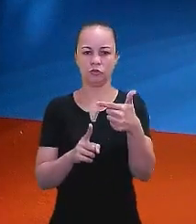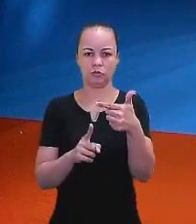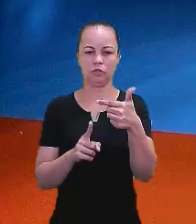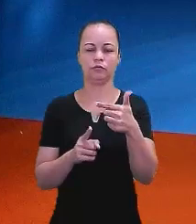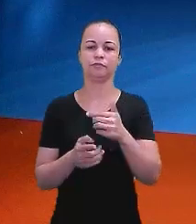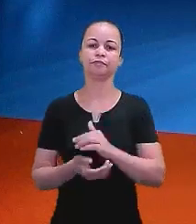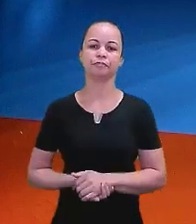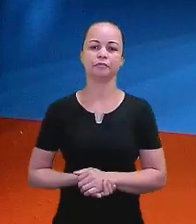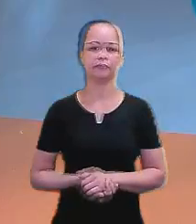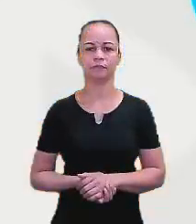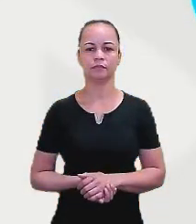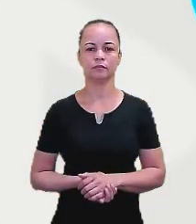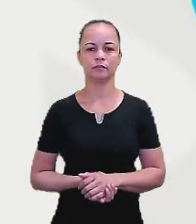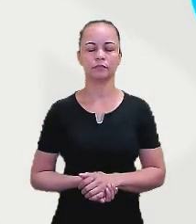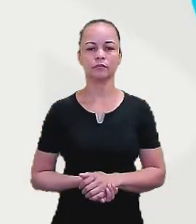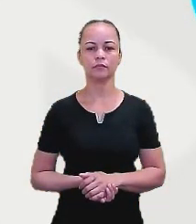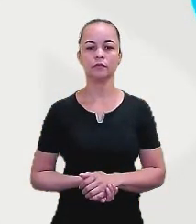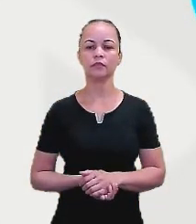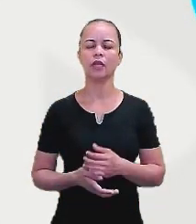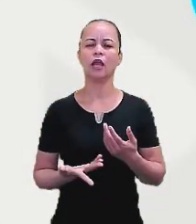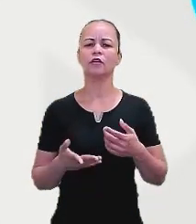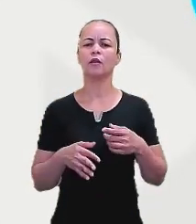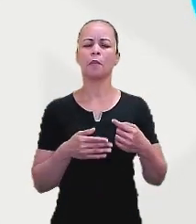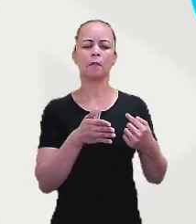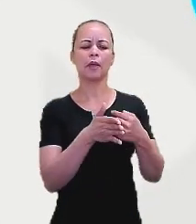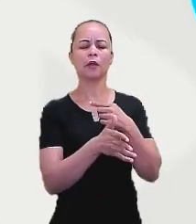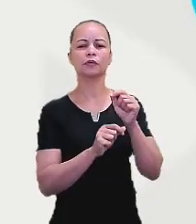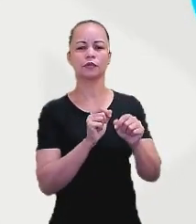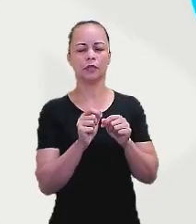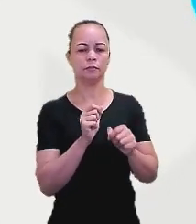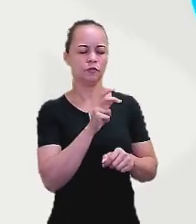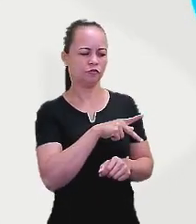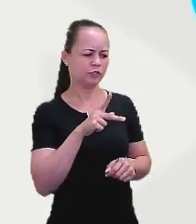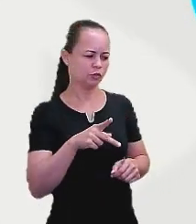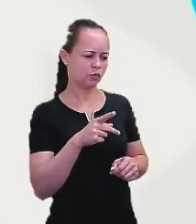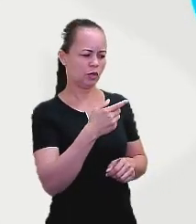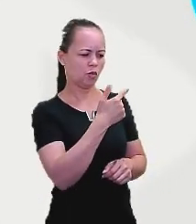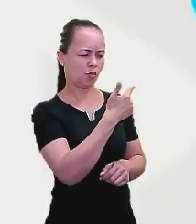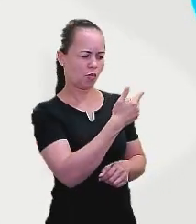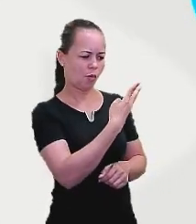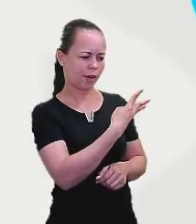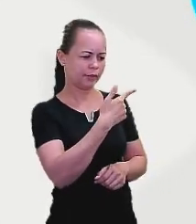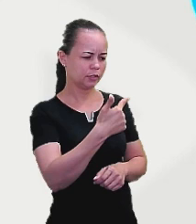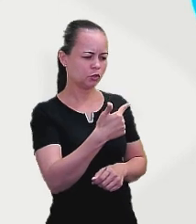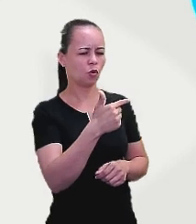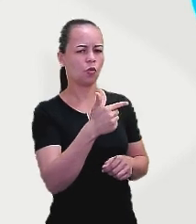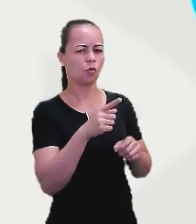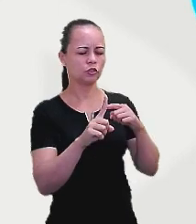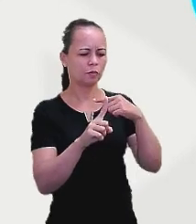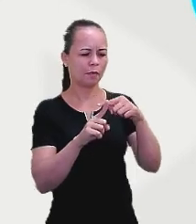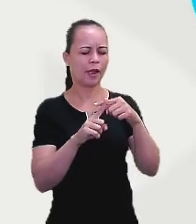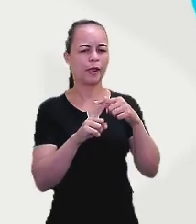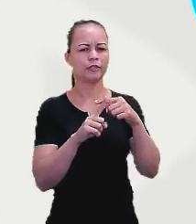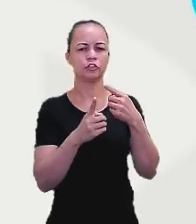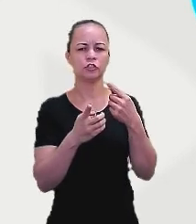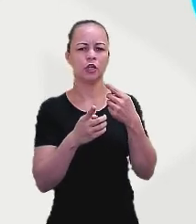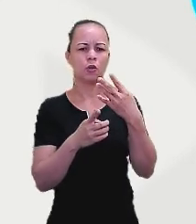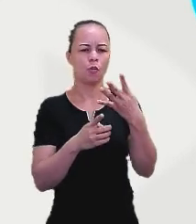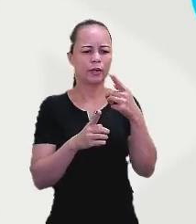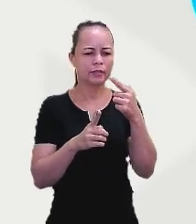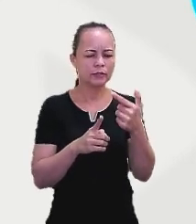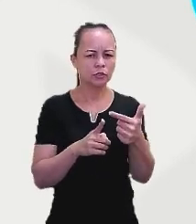isso. Beleza? Aí você me perguntou, professora, a senhora falou que 42 mais 42 mais 22